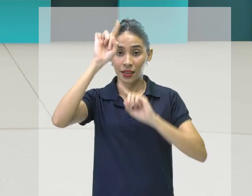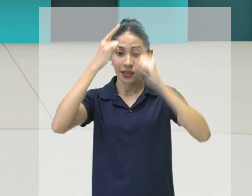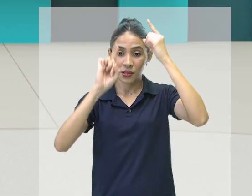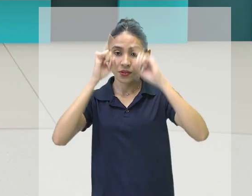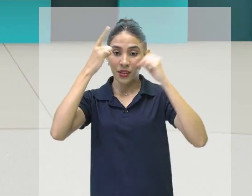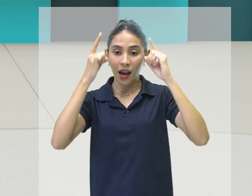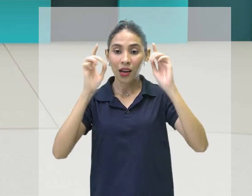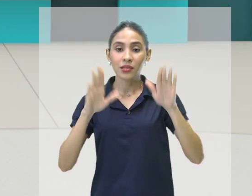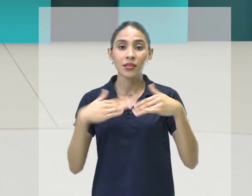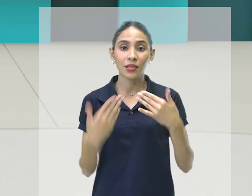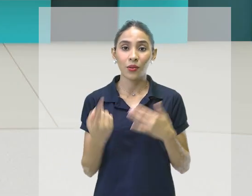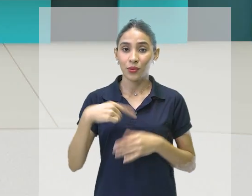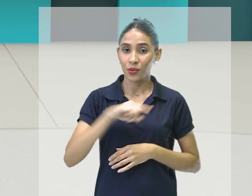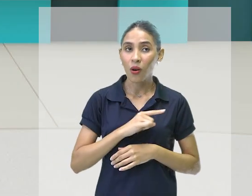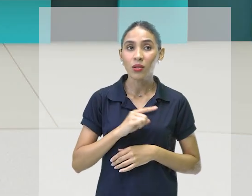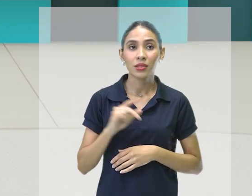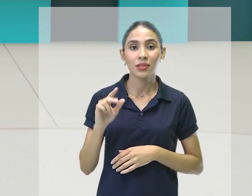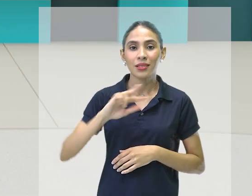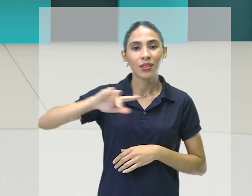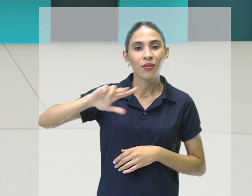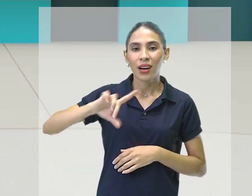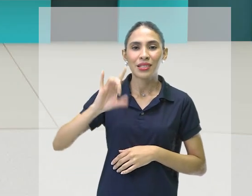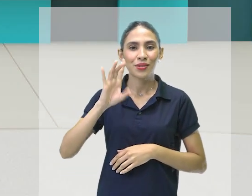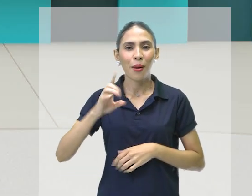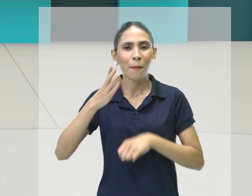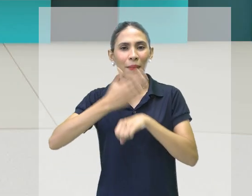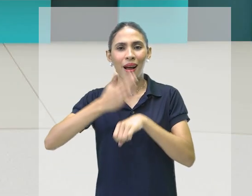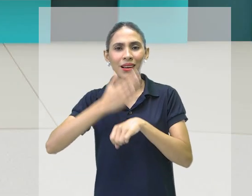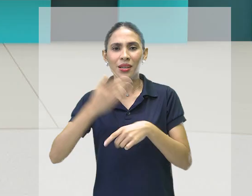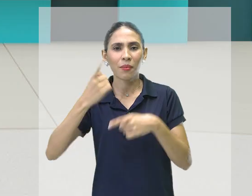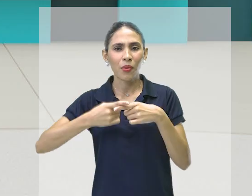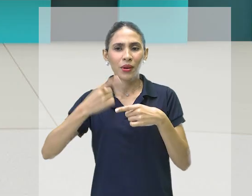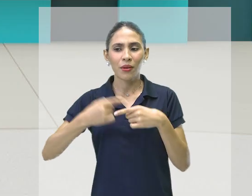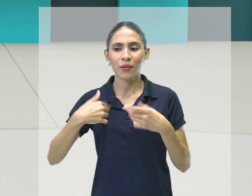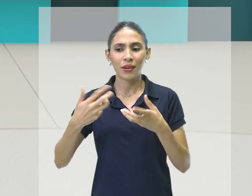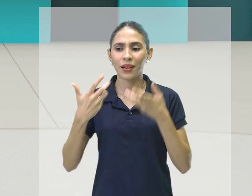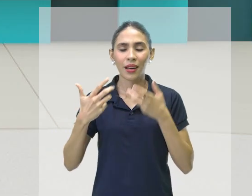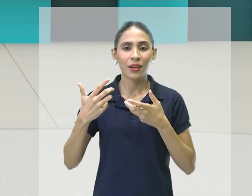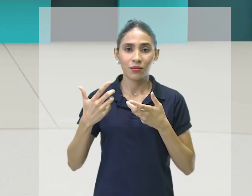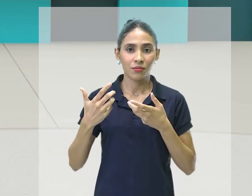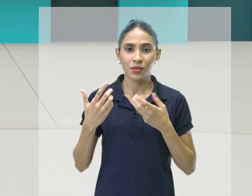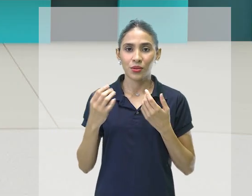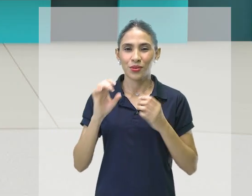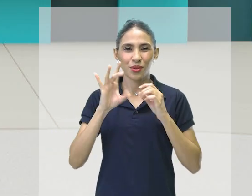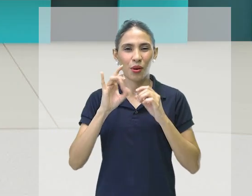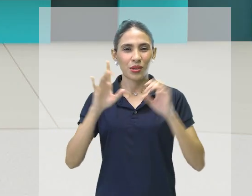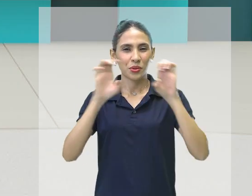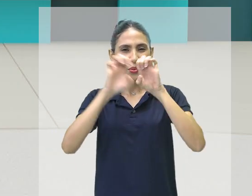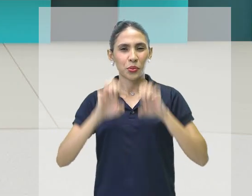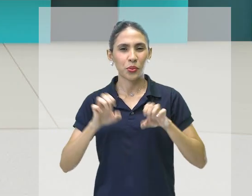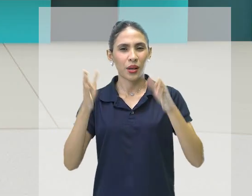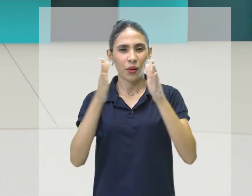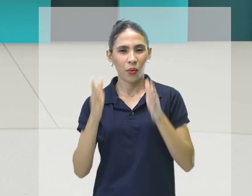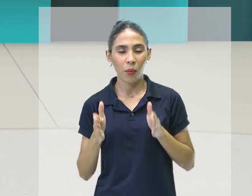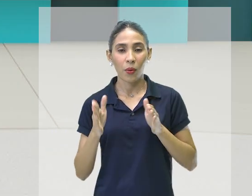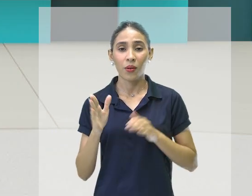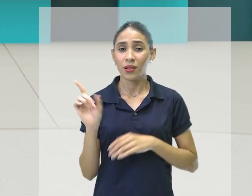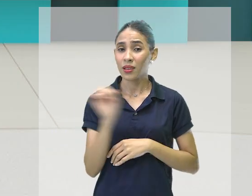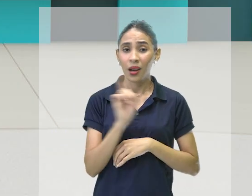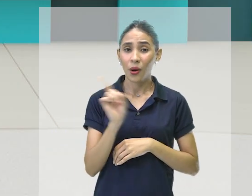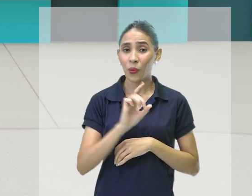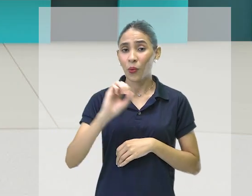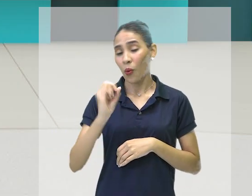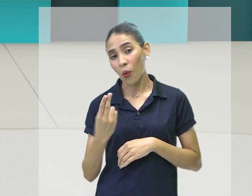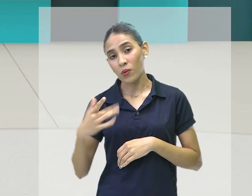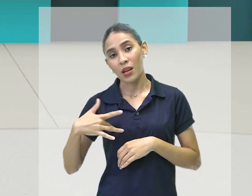nossa criatividade. Então, a gente não faz exercício físico por fazer, apenas por estética, né? Não,